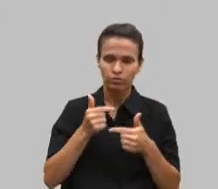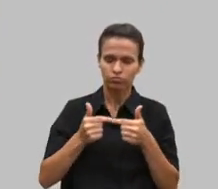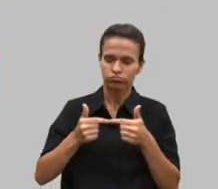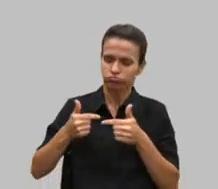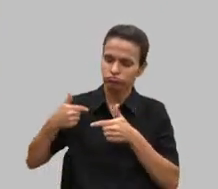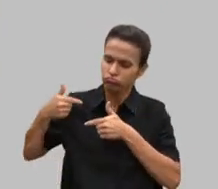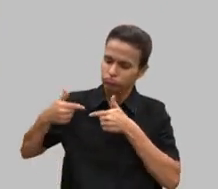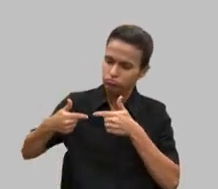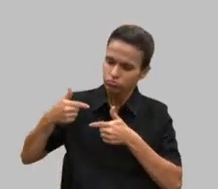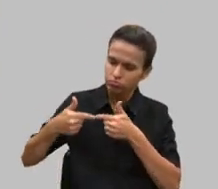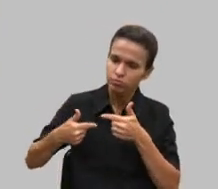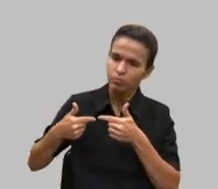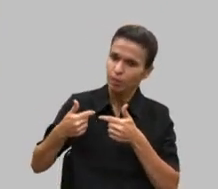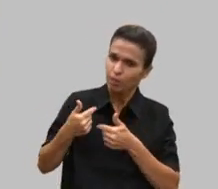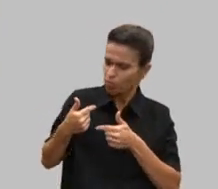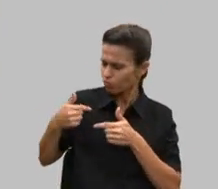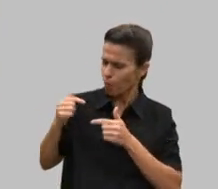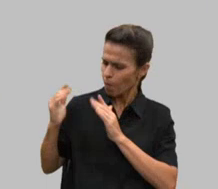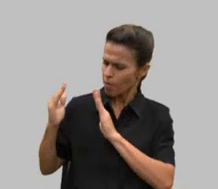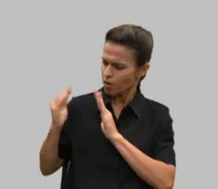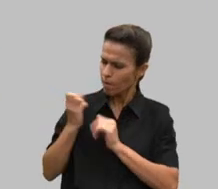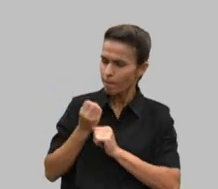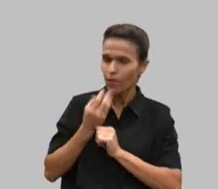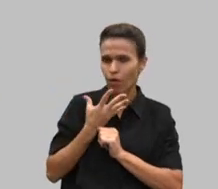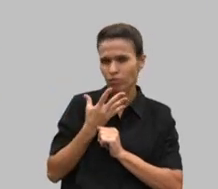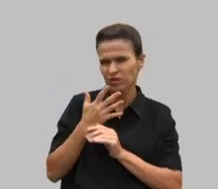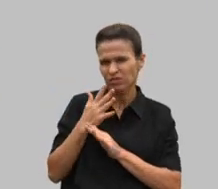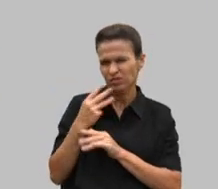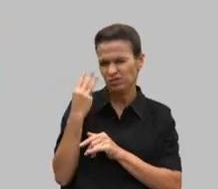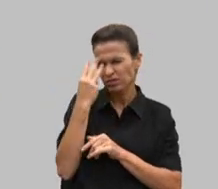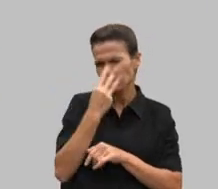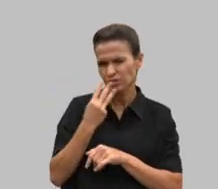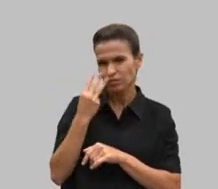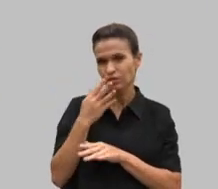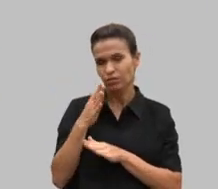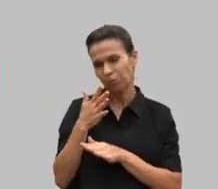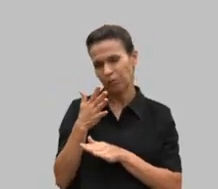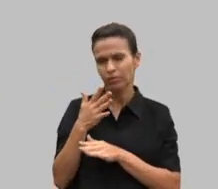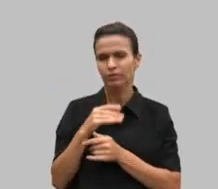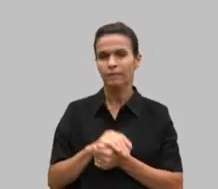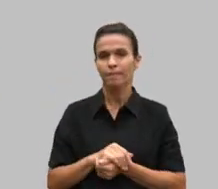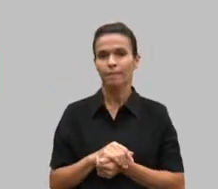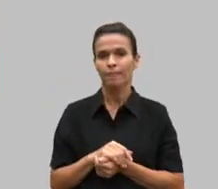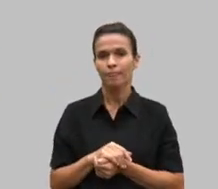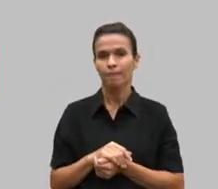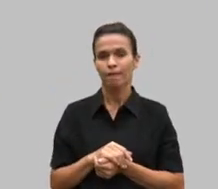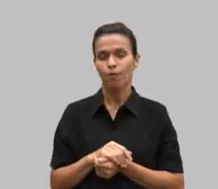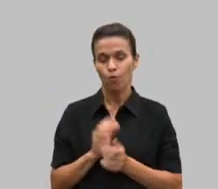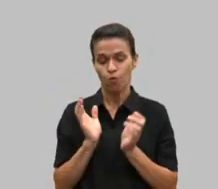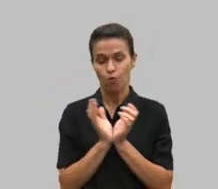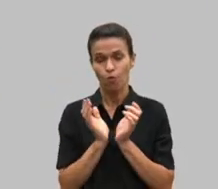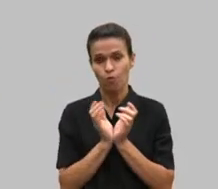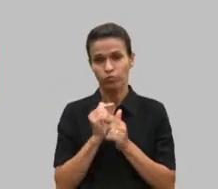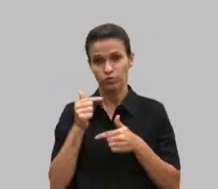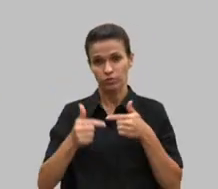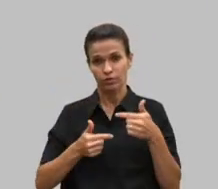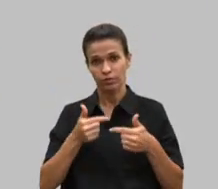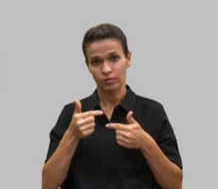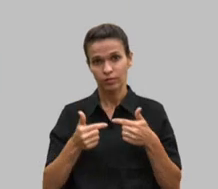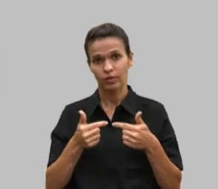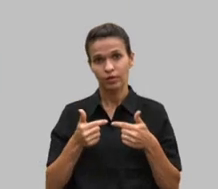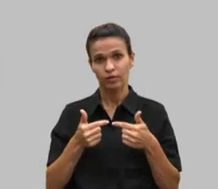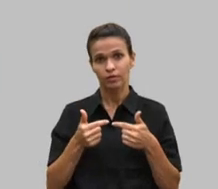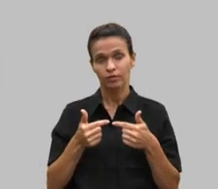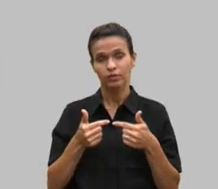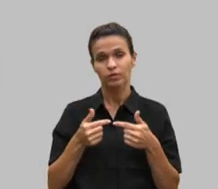relativamente bom já aproximadamente 3 horas visando que o grupo de trabalho é e